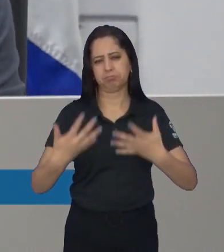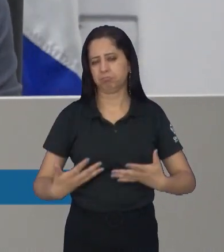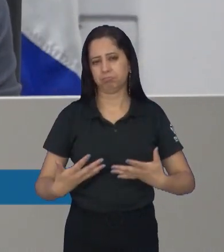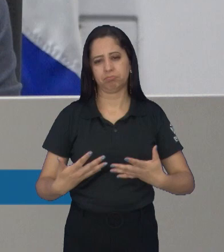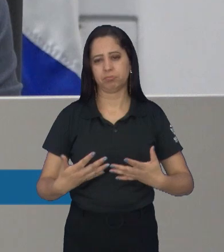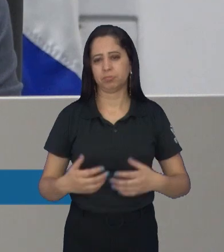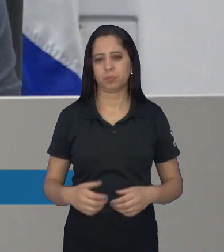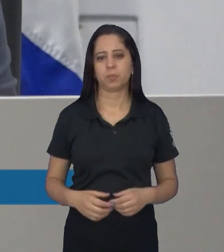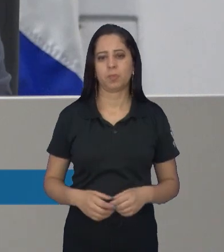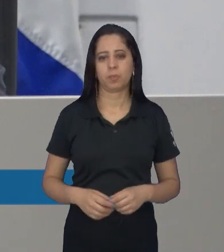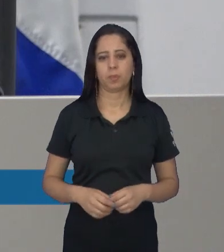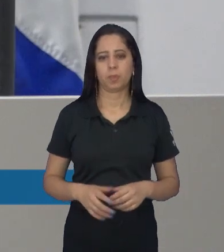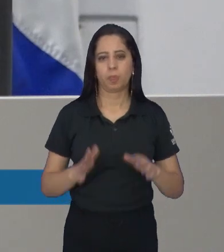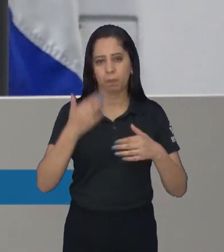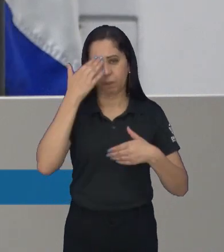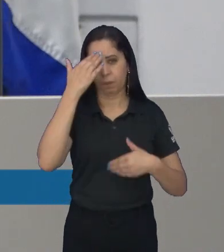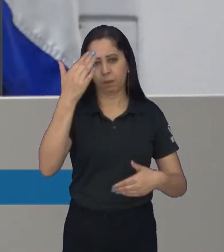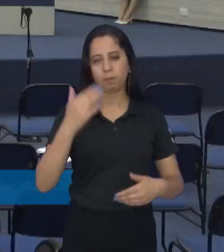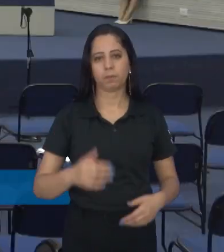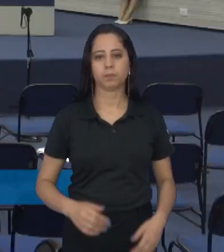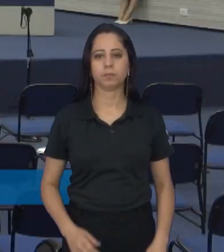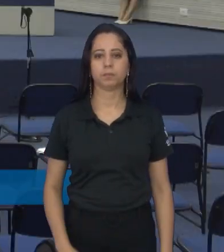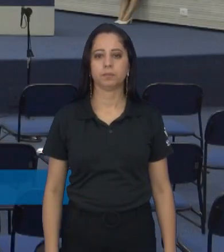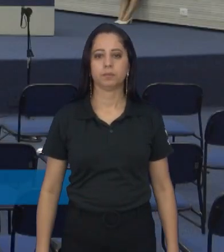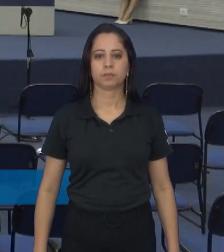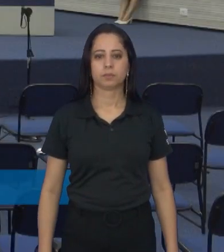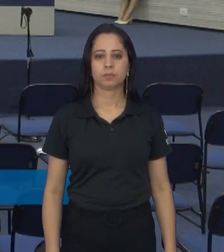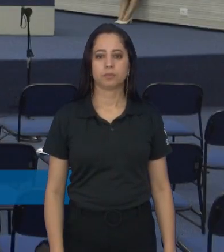falar foi isso obrigado gente